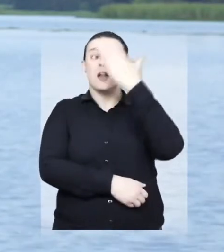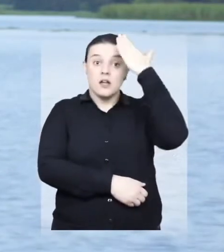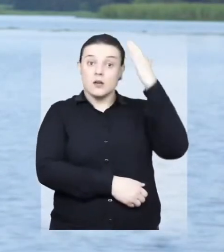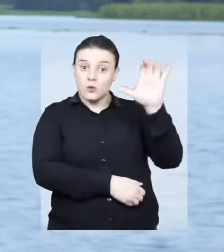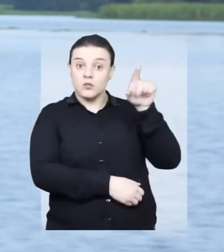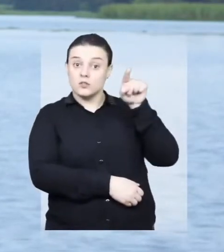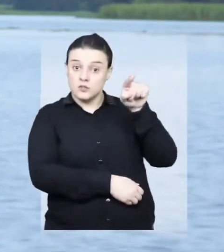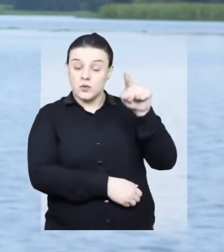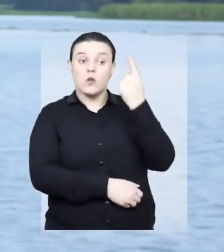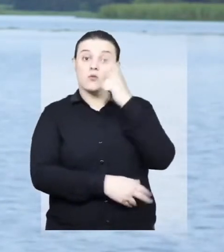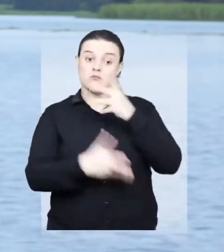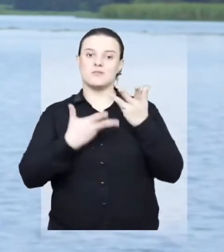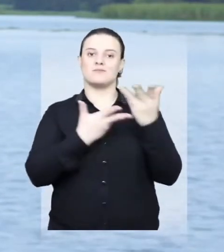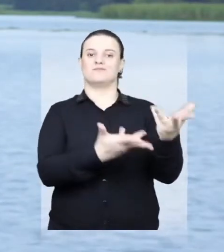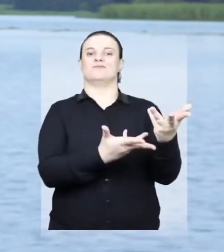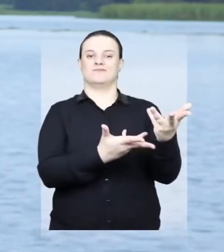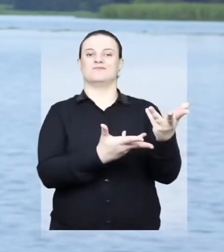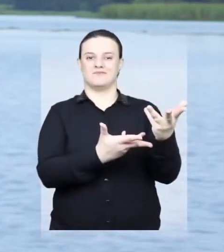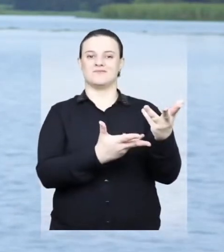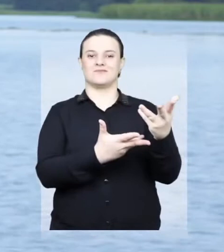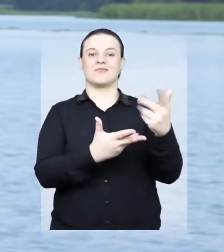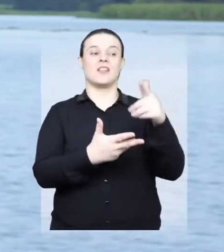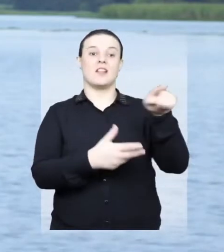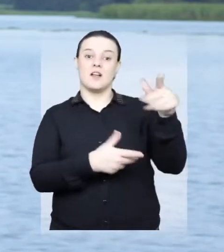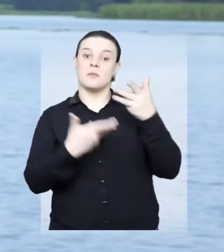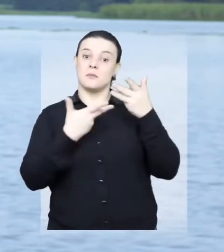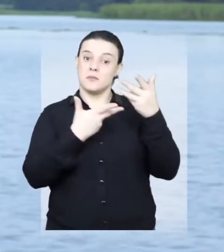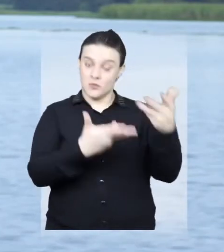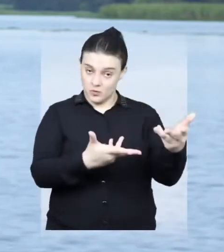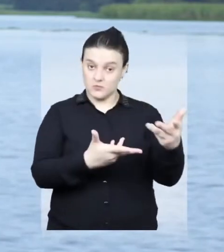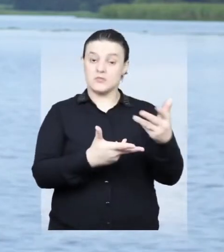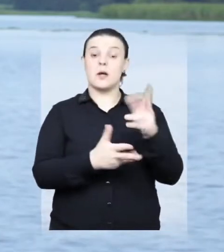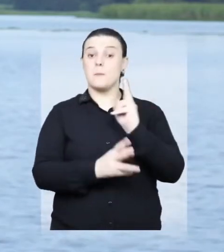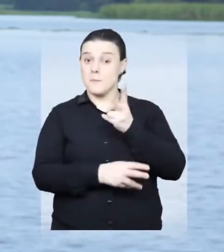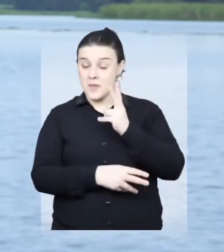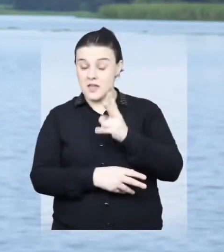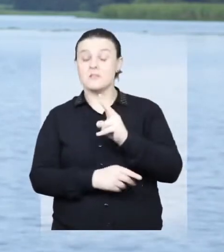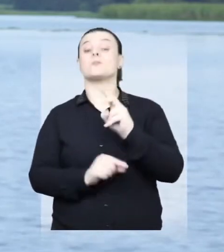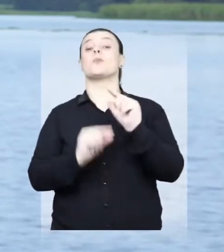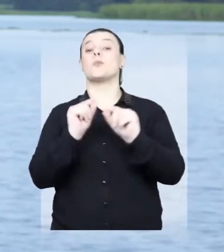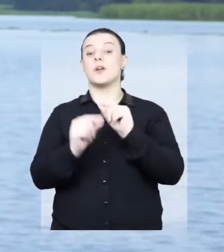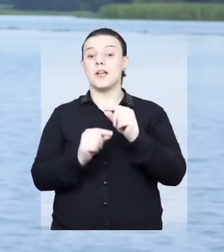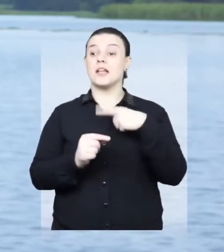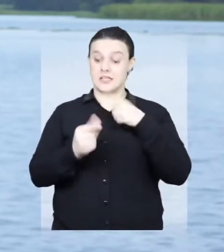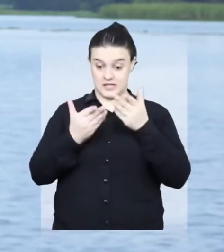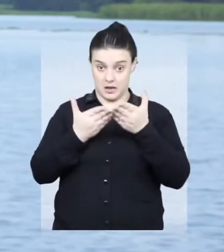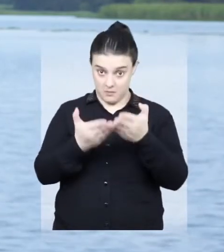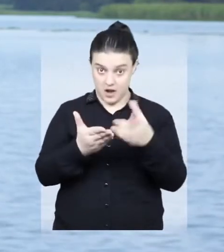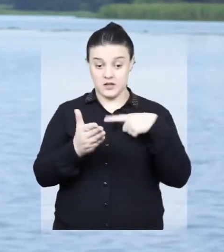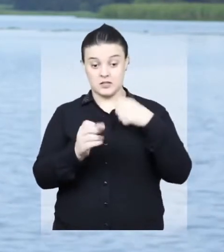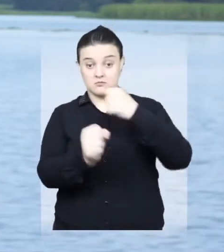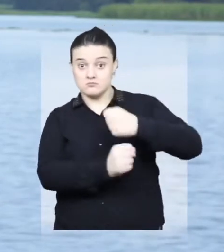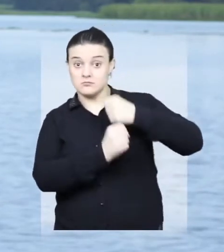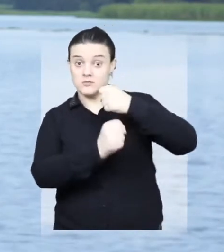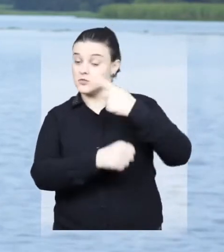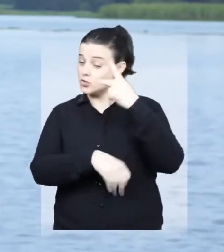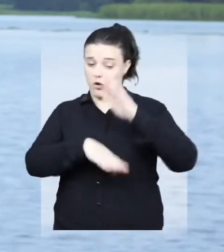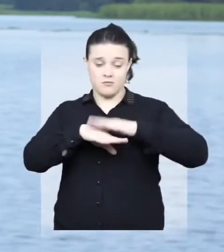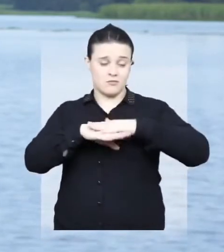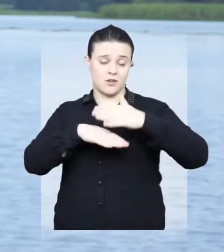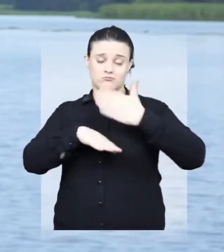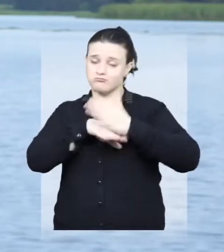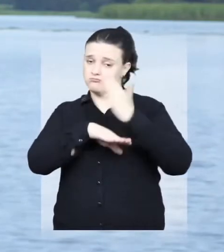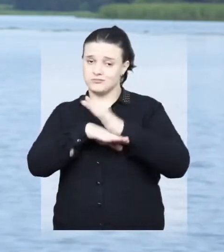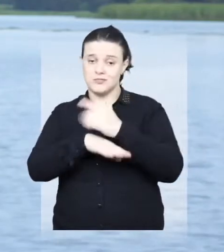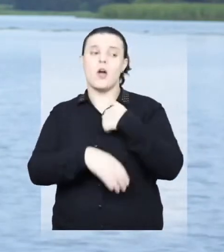Curitiba eu consegui um convite. Me convidaram, vem cá, nessa mesma coisa. Tem barco e tem remo aqui, só você treinar. Eu